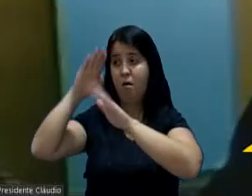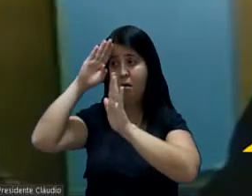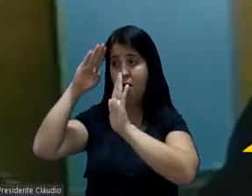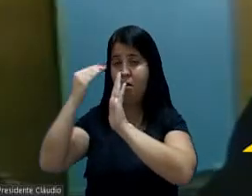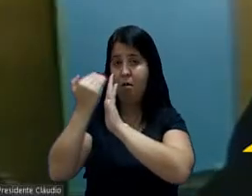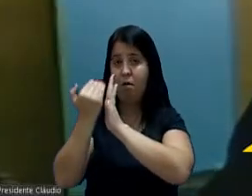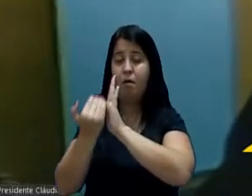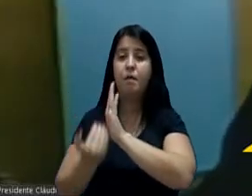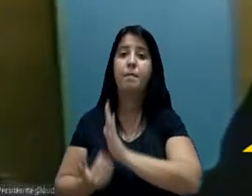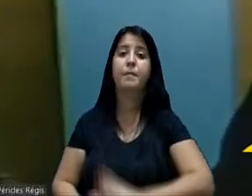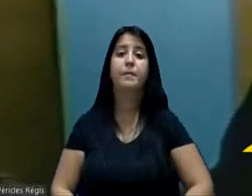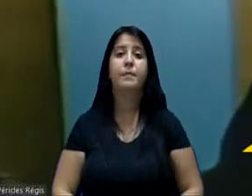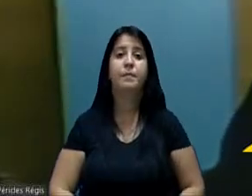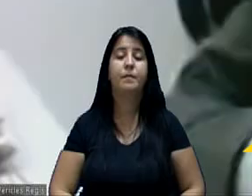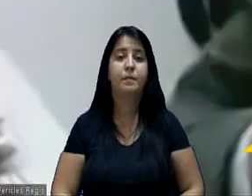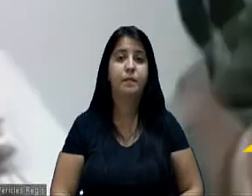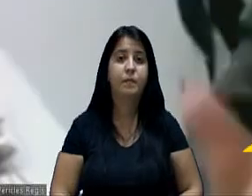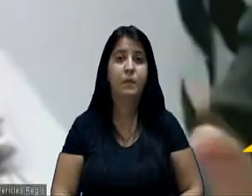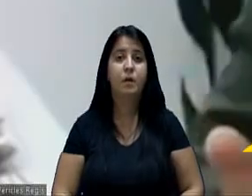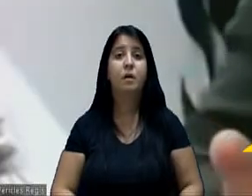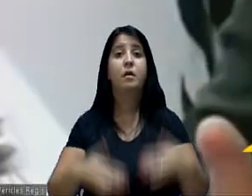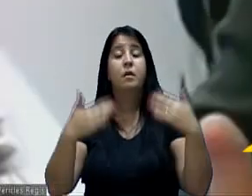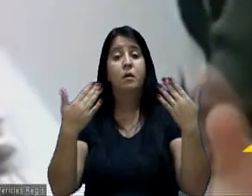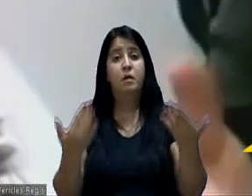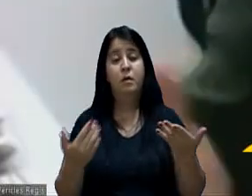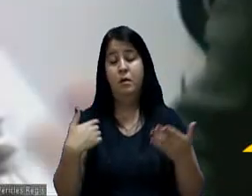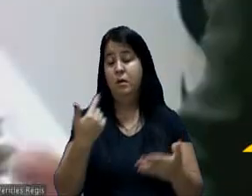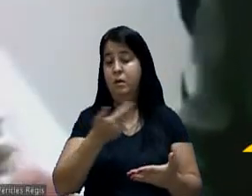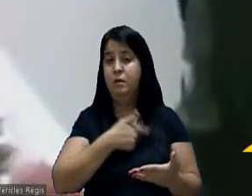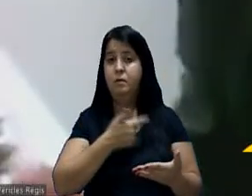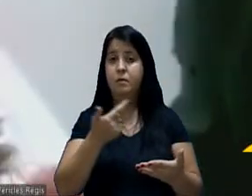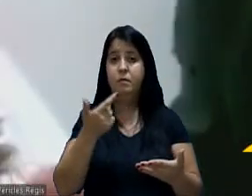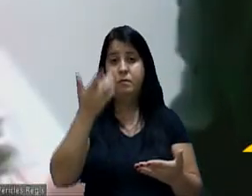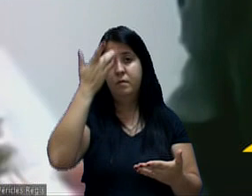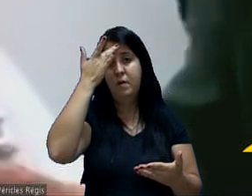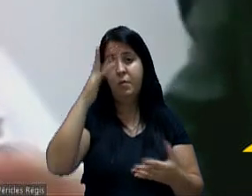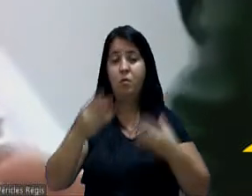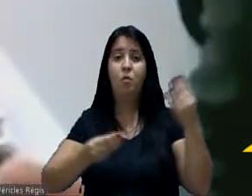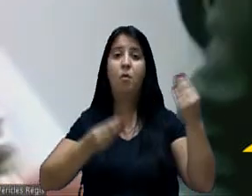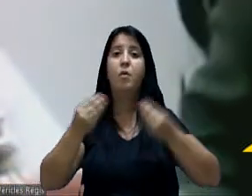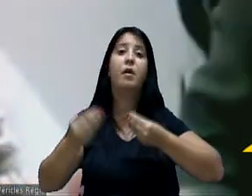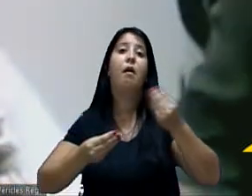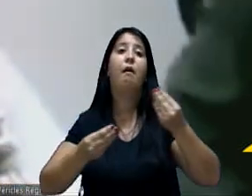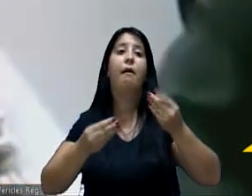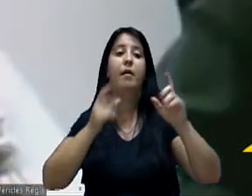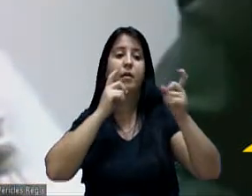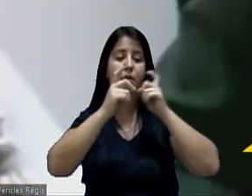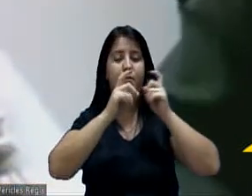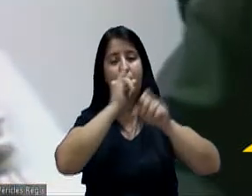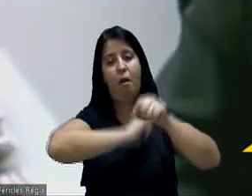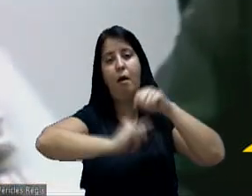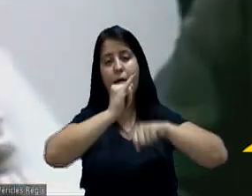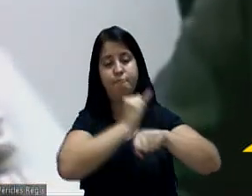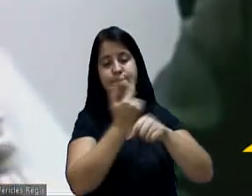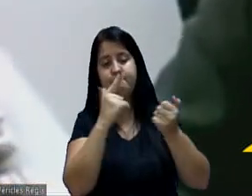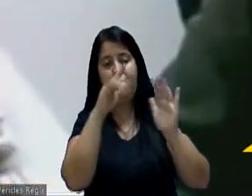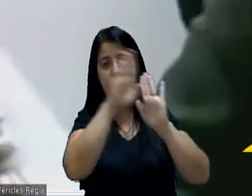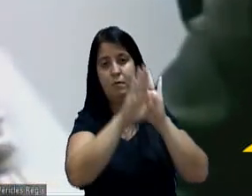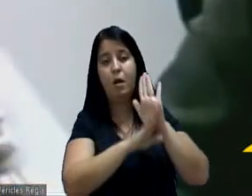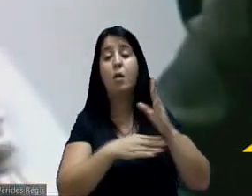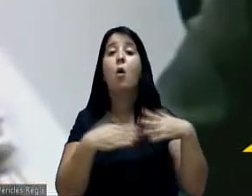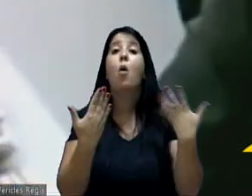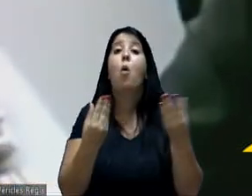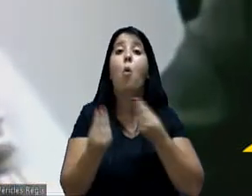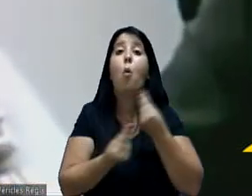Vereador Pérez, Vossa Excelência tem a palavra. Presidente, como nós não temos o rito da sessão online ainda regimental, como que a gente faz para ter